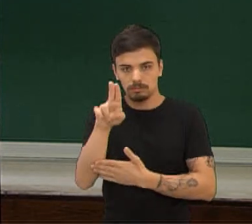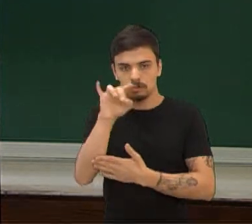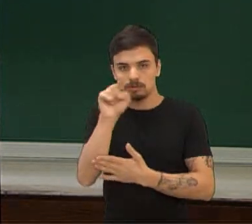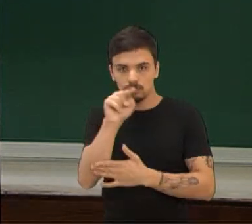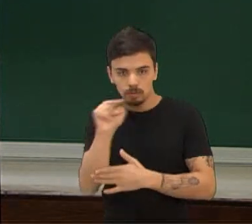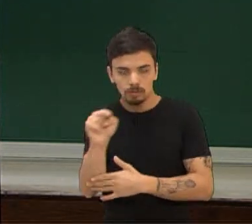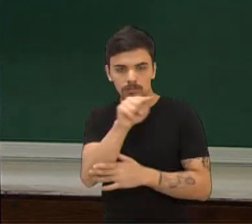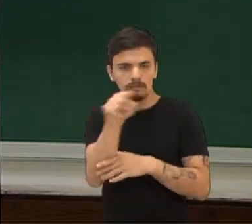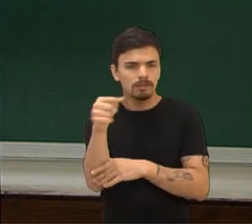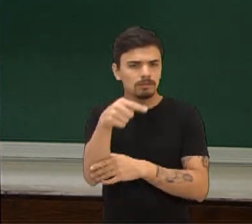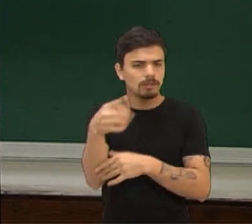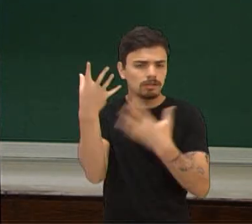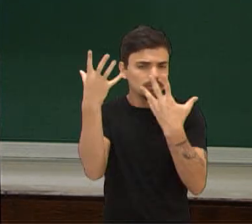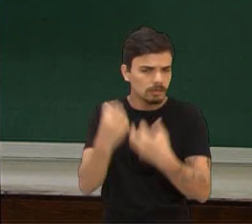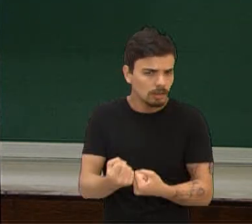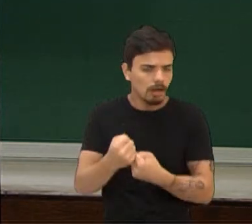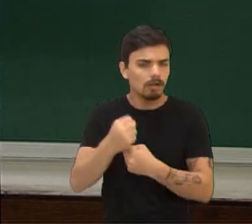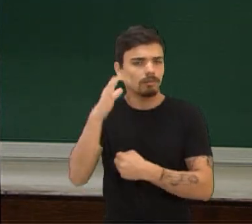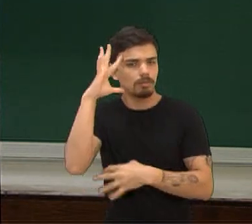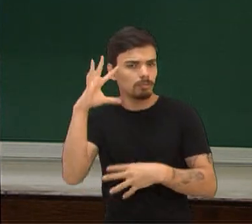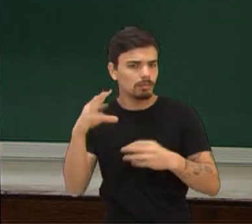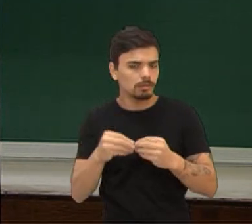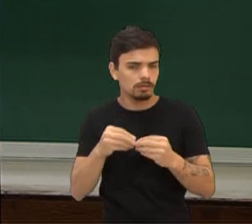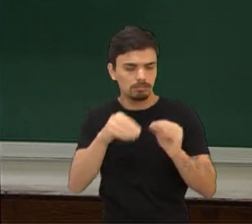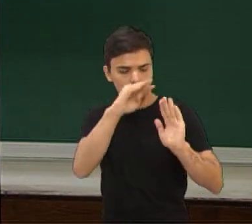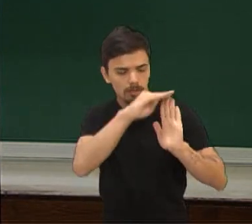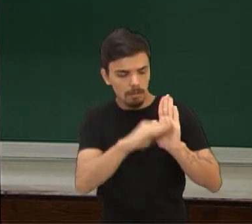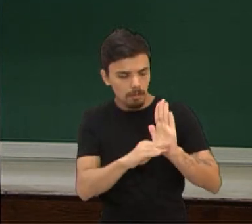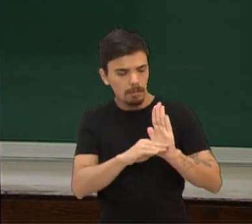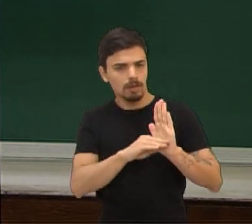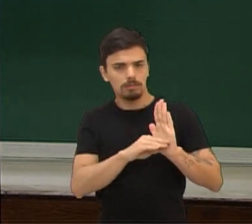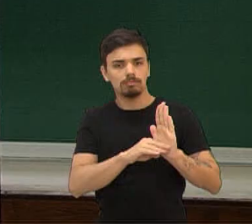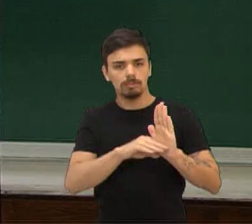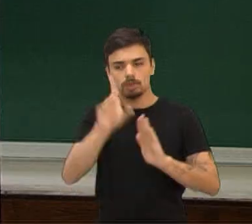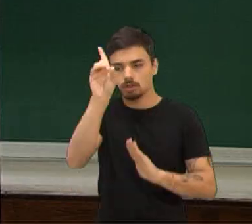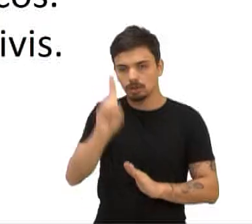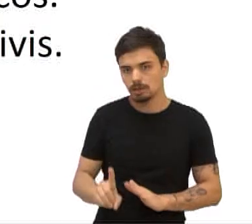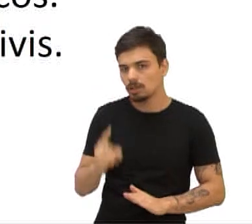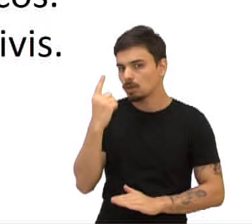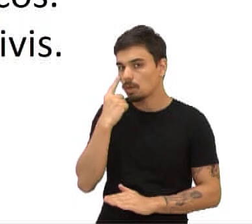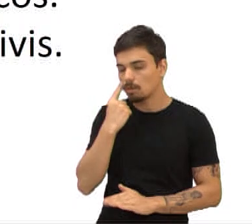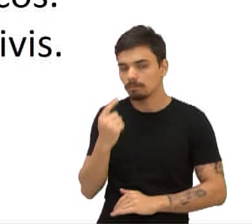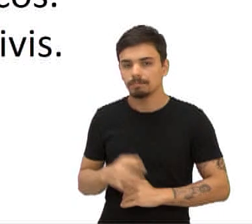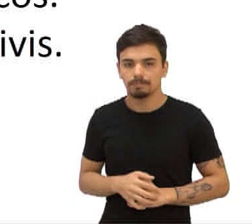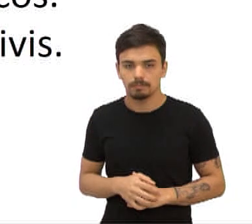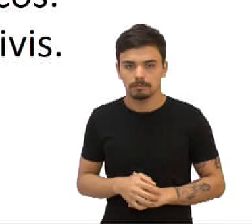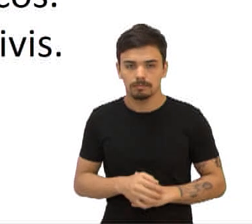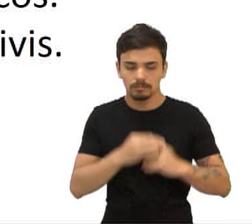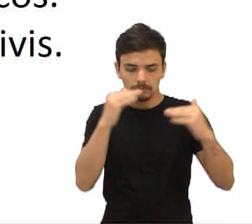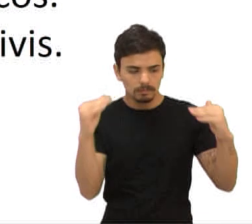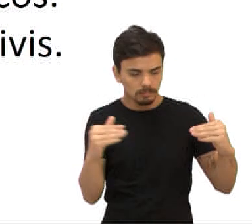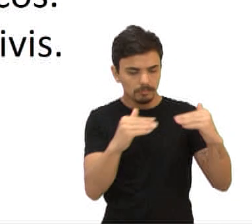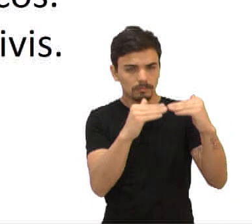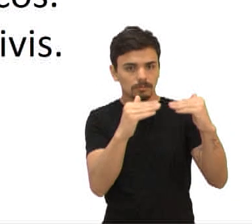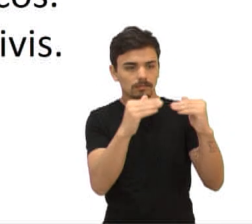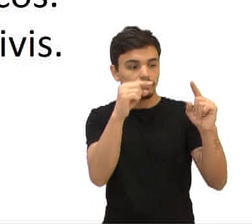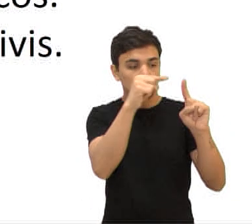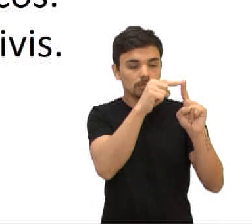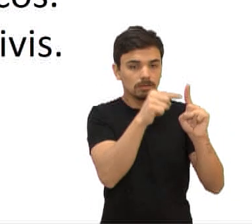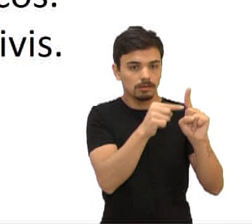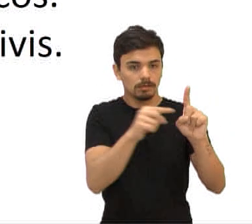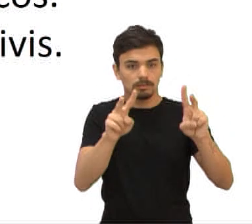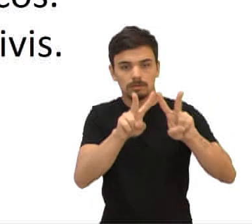se vocês captaram corretamente lá a ordem e a sequência dos direitos. Isso é muito importante. Então, de acordo com a tipologia